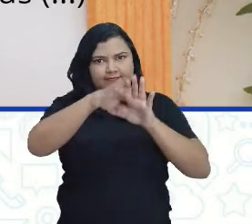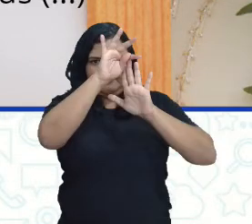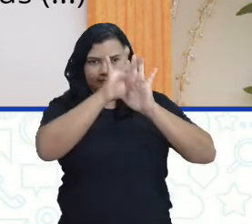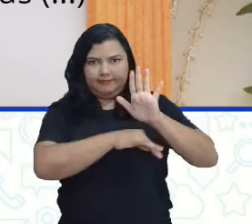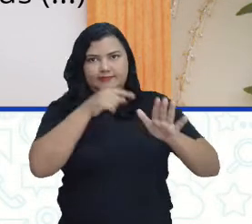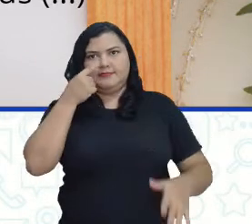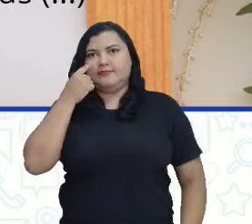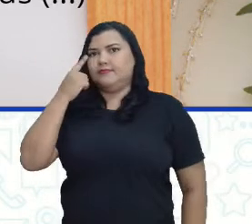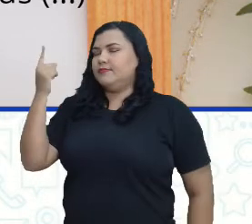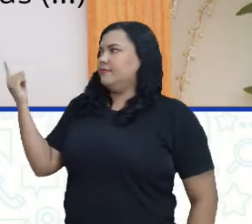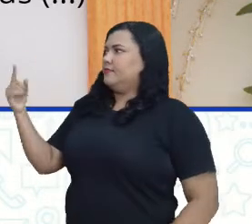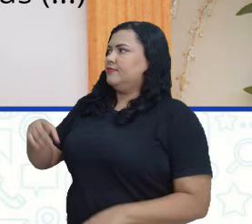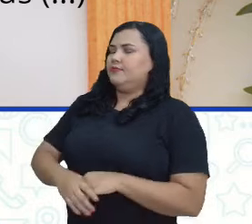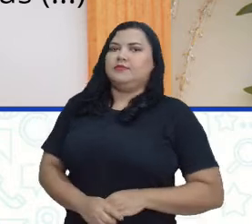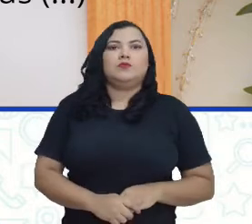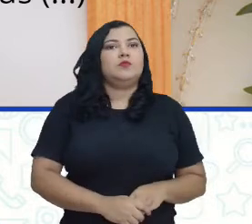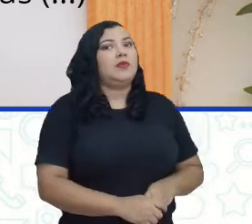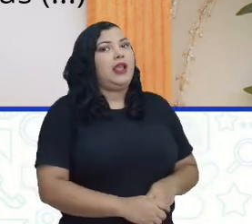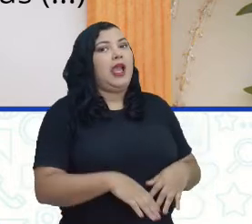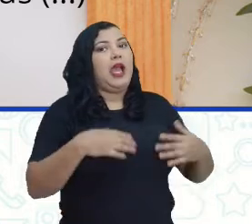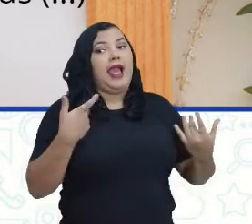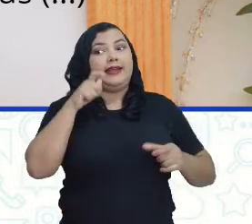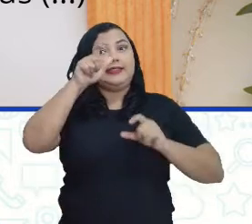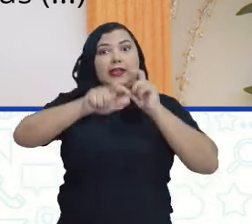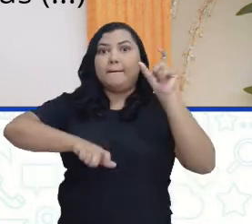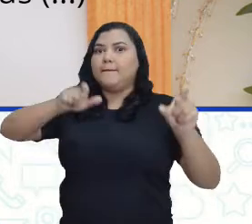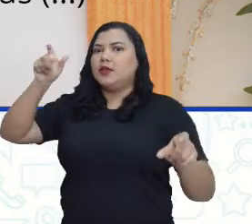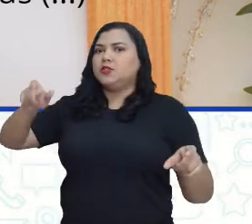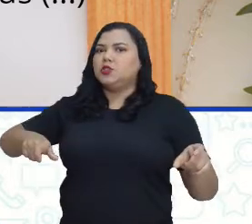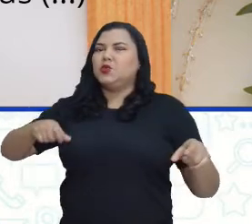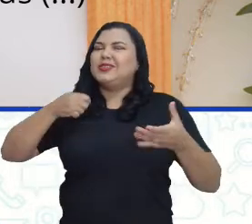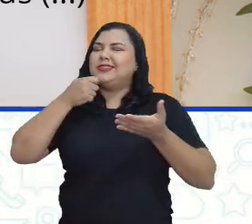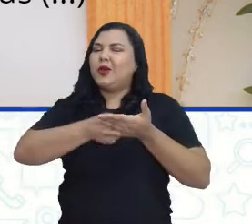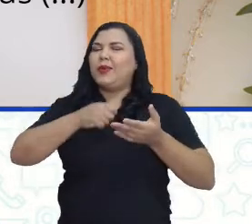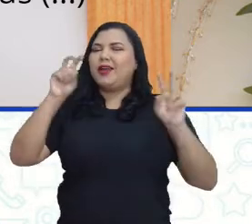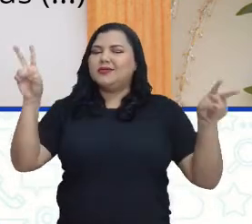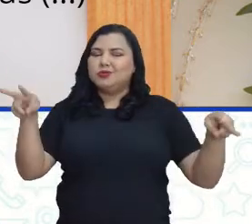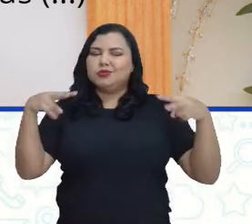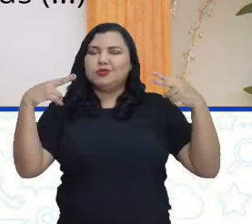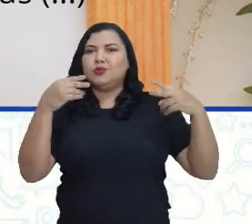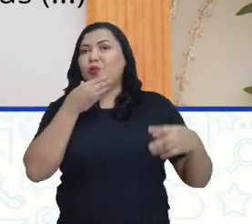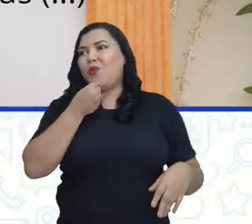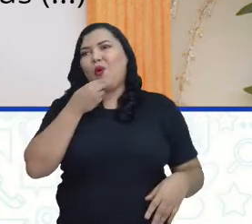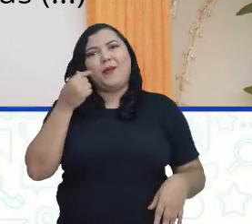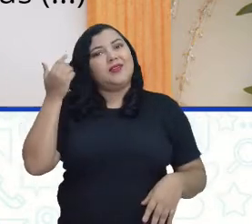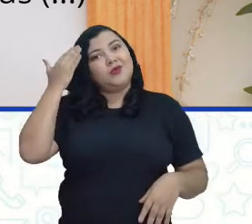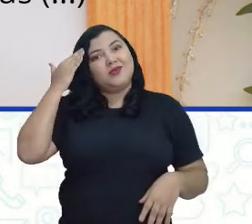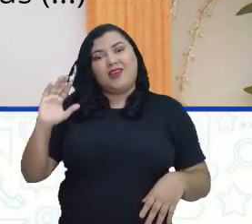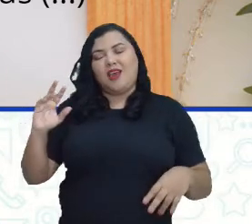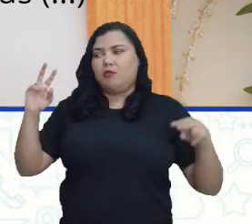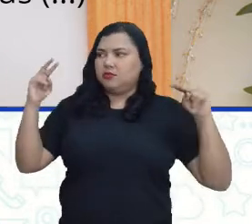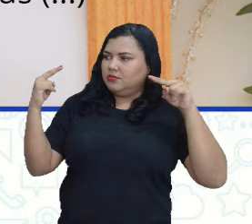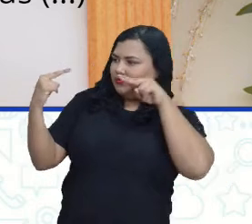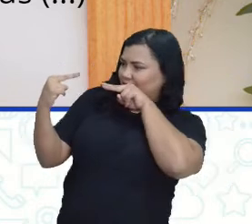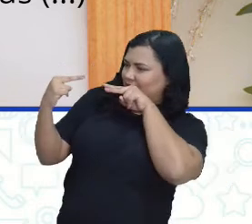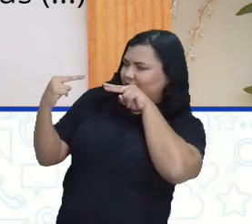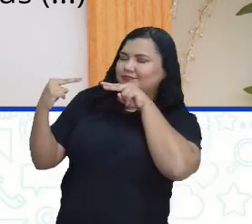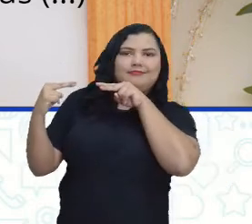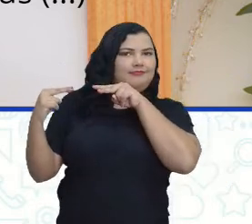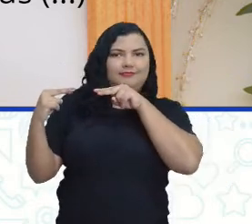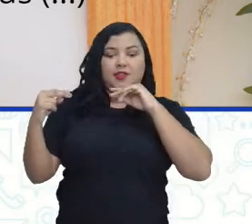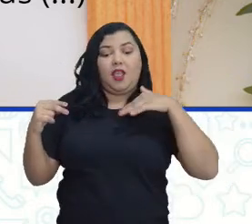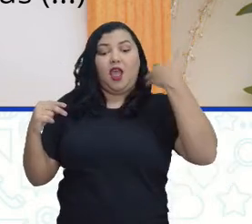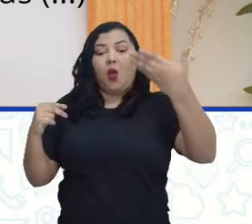as pessoas são obrigadas a se entreolharem. O homem não foi ensinado a olhar nos olhos, a mulher ao lado não